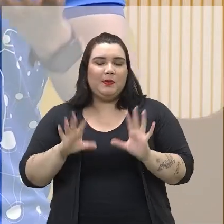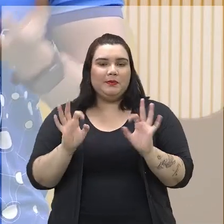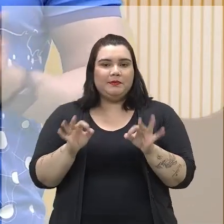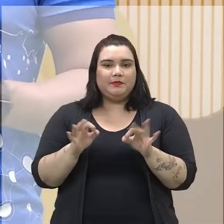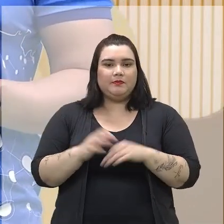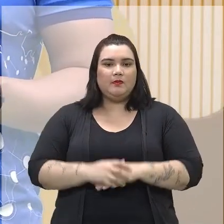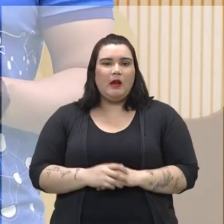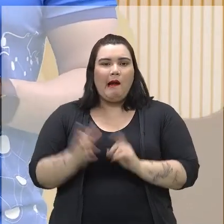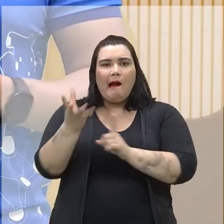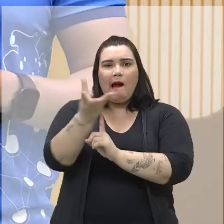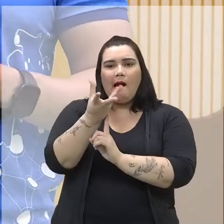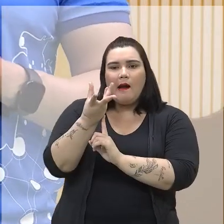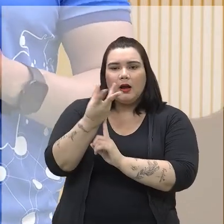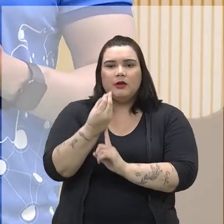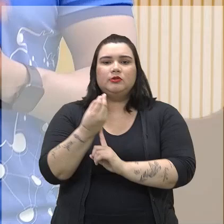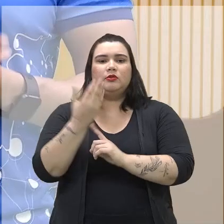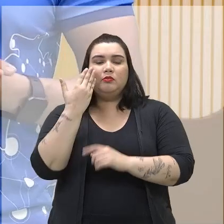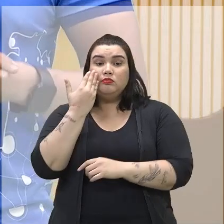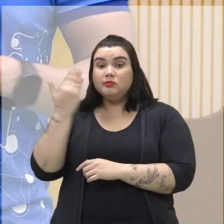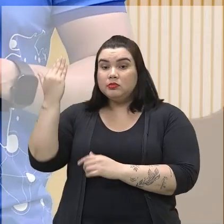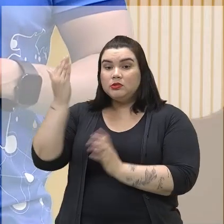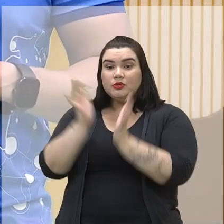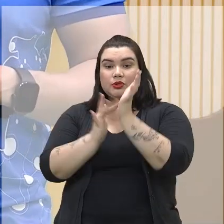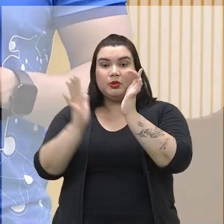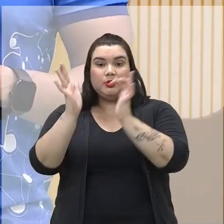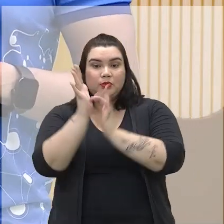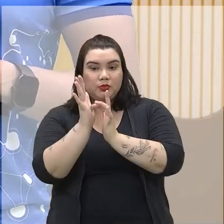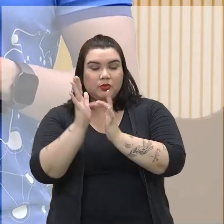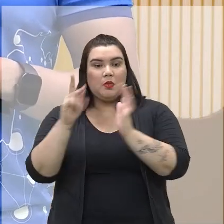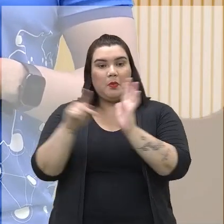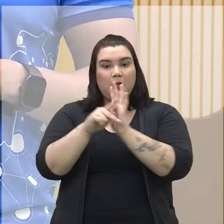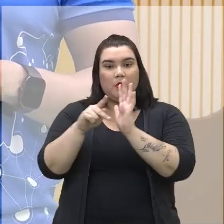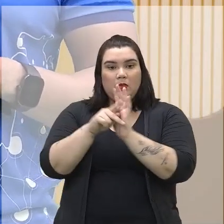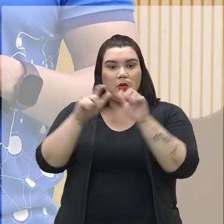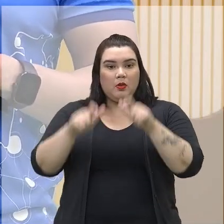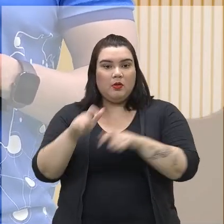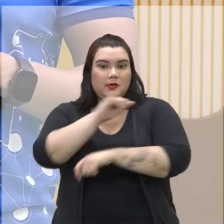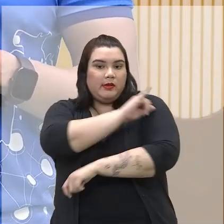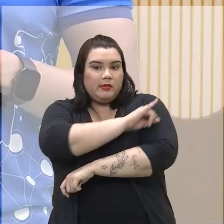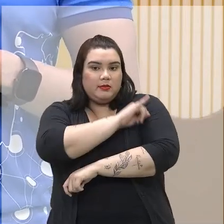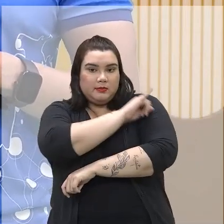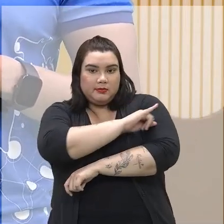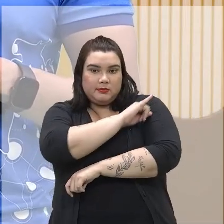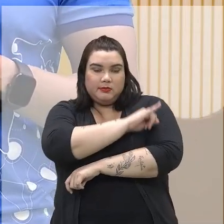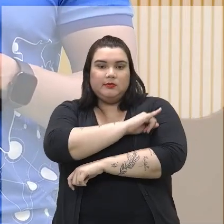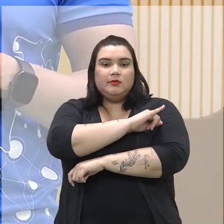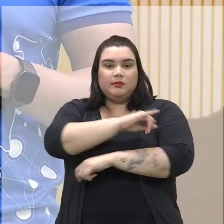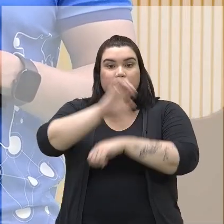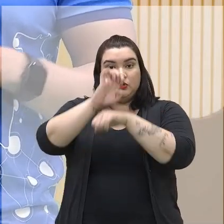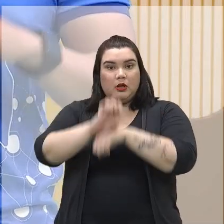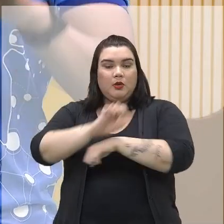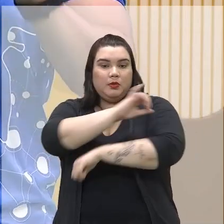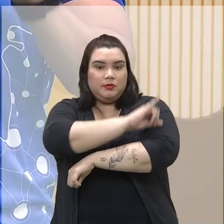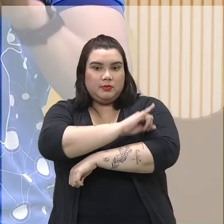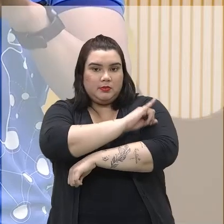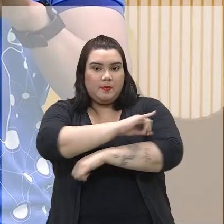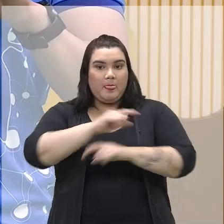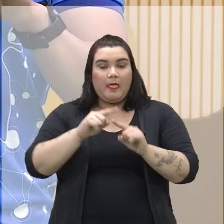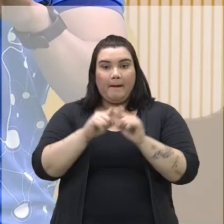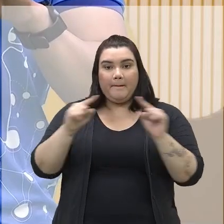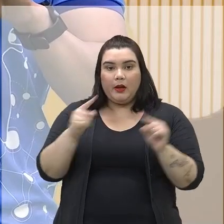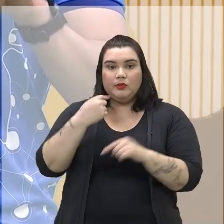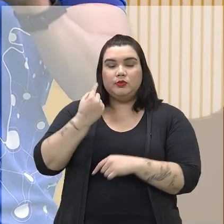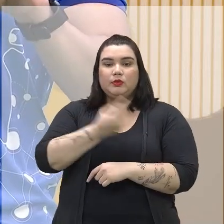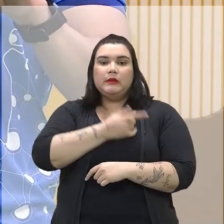Os monumentos também, o Cristo Redentor, por exemplo, que está aqui, fica na cidade do Rio de Janeiro, no estado do Rio de Janeiro. Mas quando a gente olha,